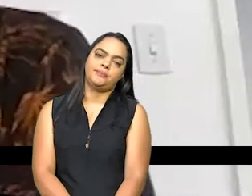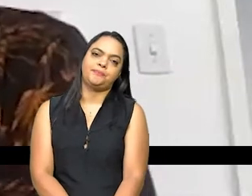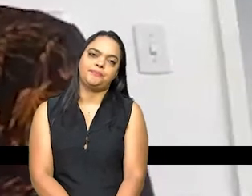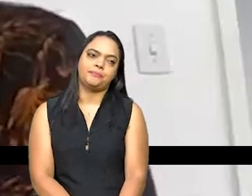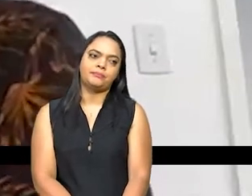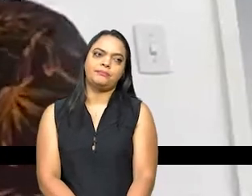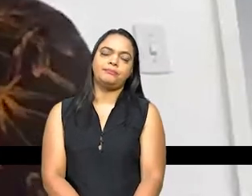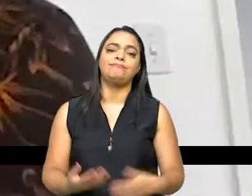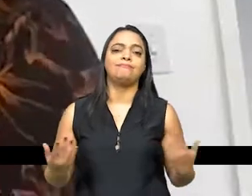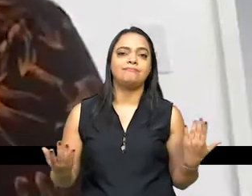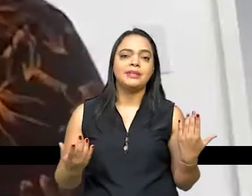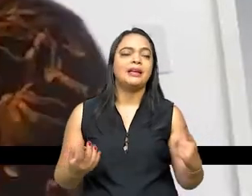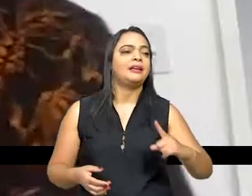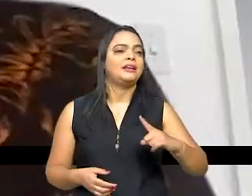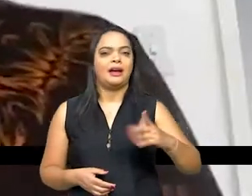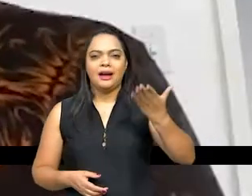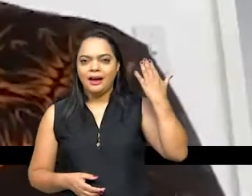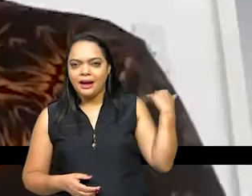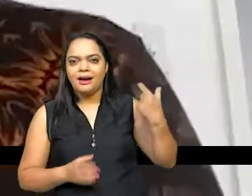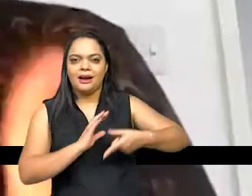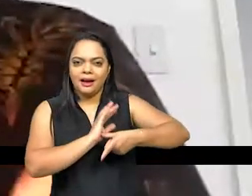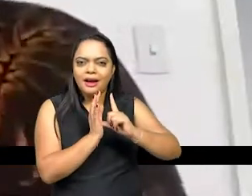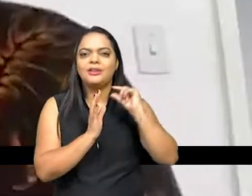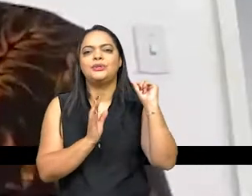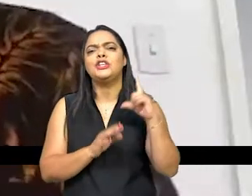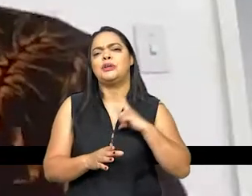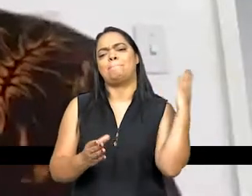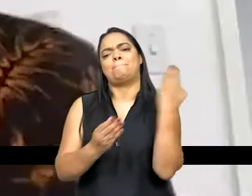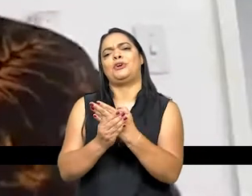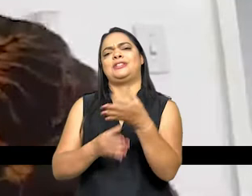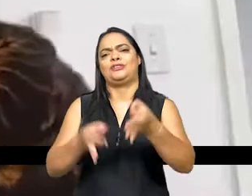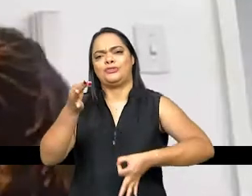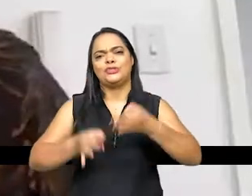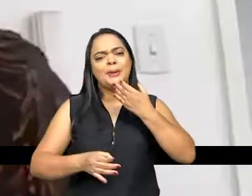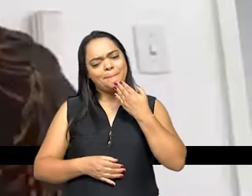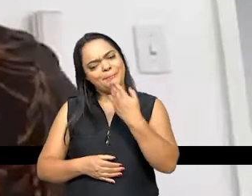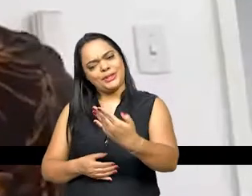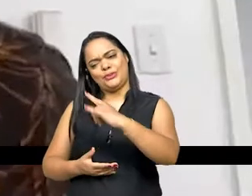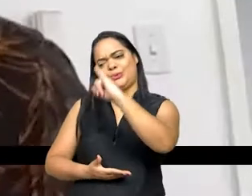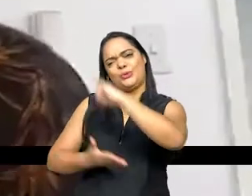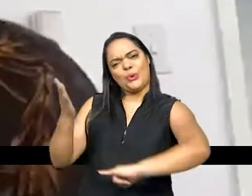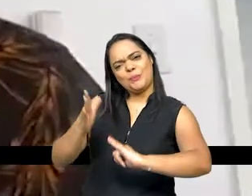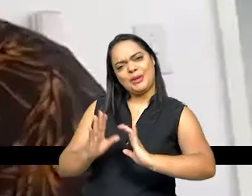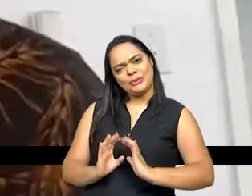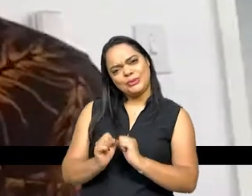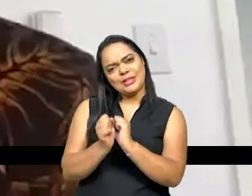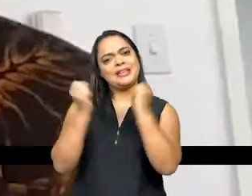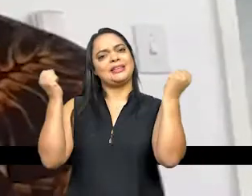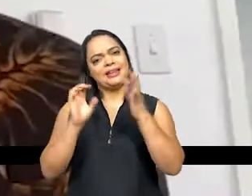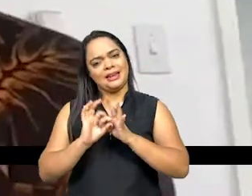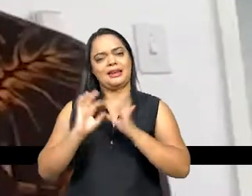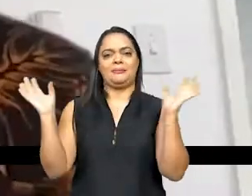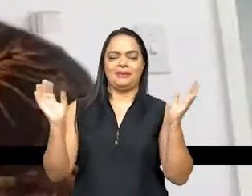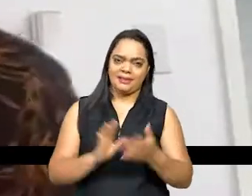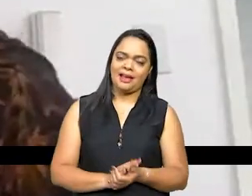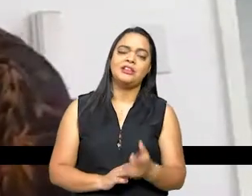quando se entravam muito na justiça para requerer liberações de liberdade. Então, tem uma série de temas que essa juventude, que essa gurizada